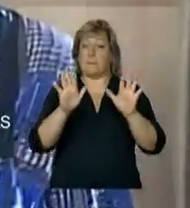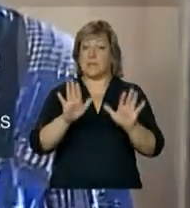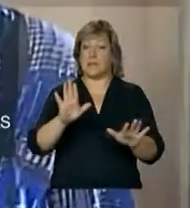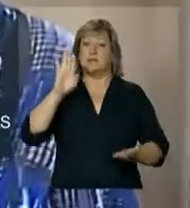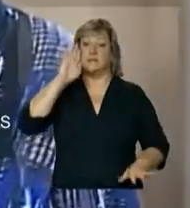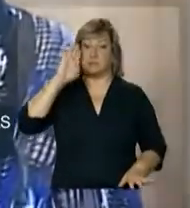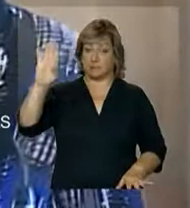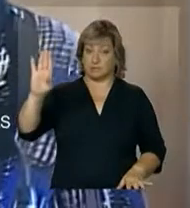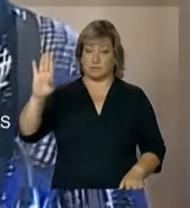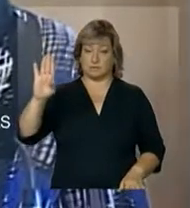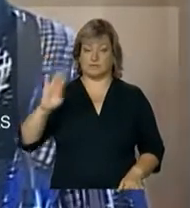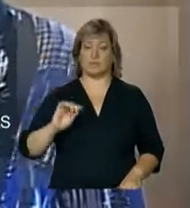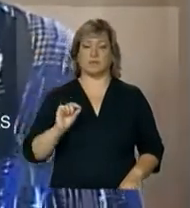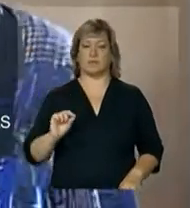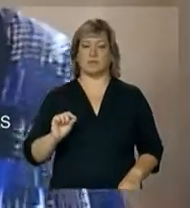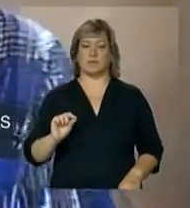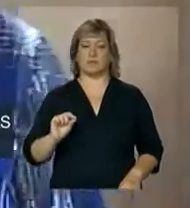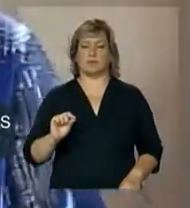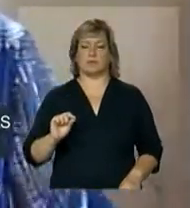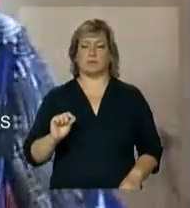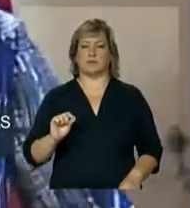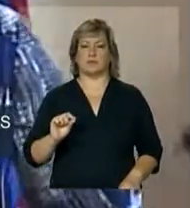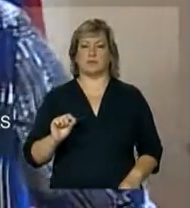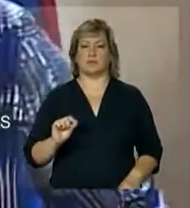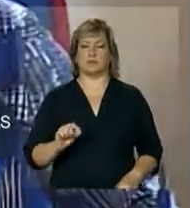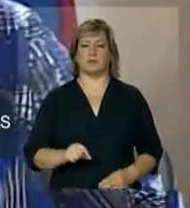sobretudo, pelo fato de que